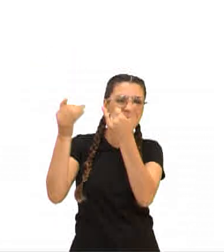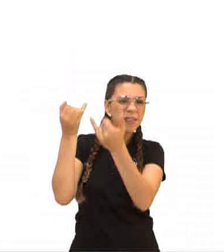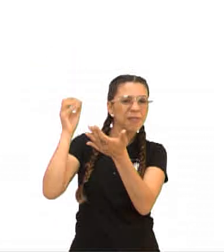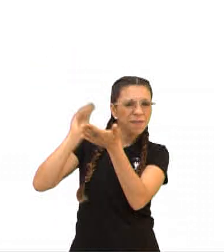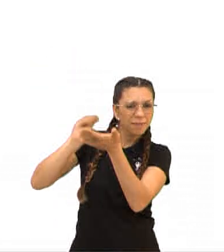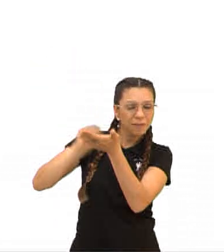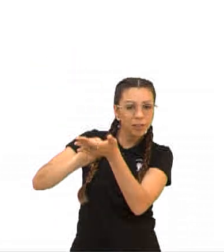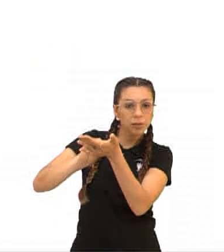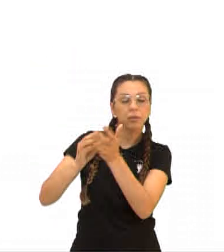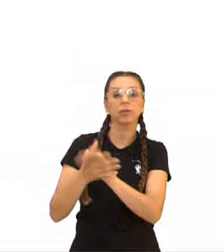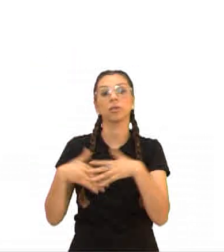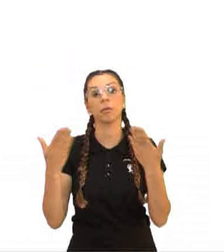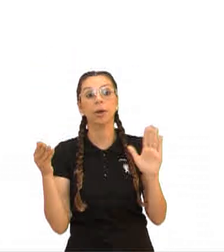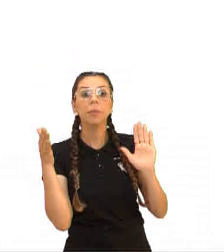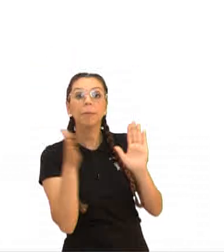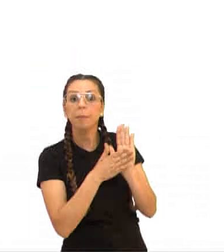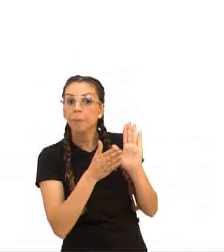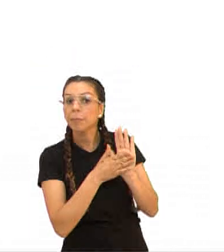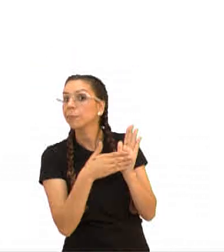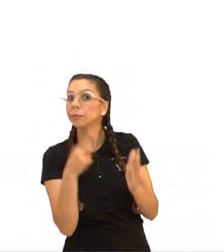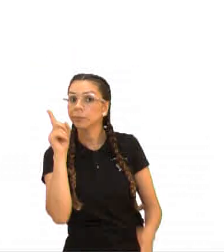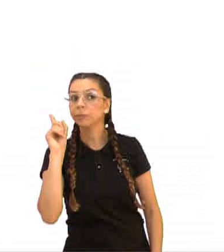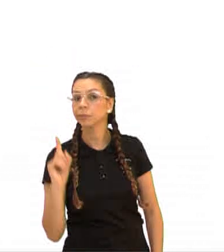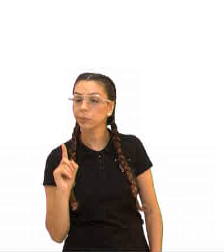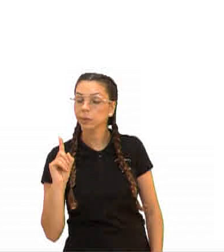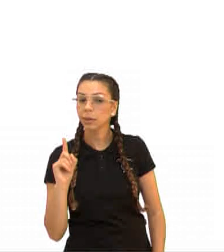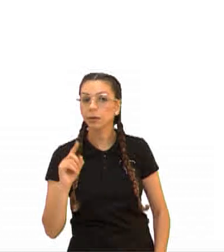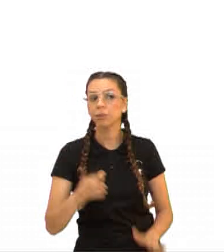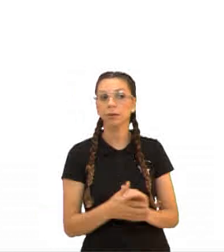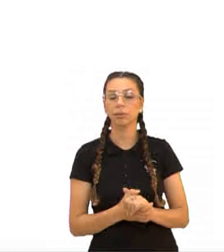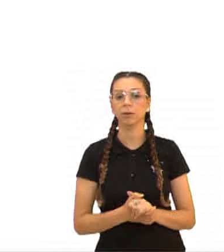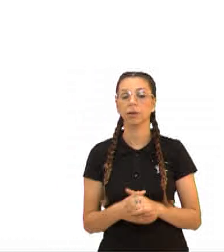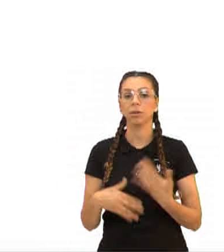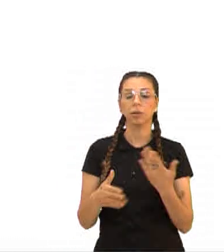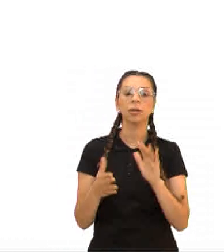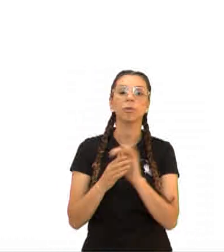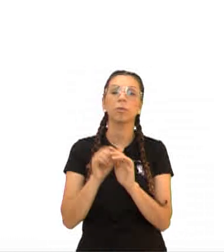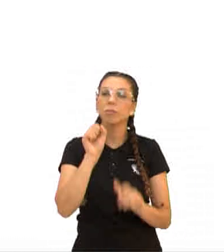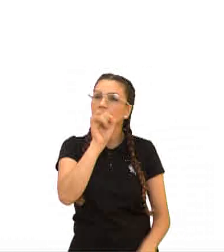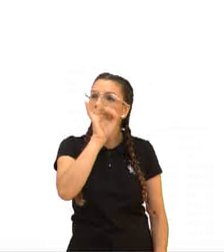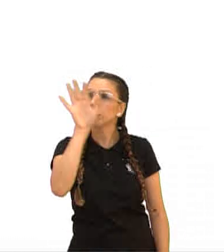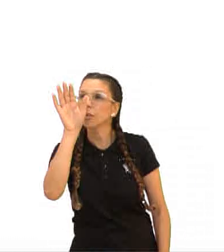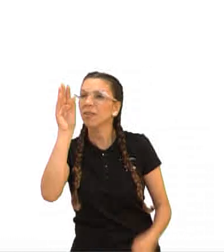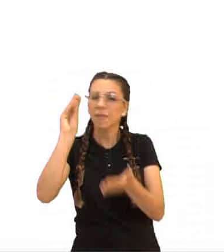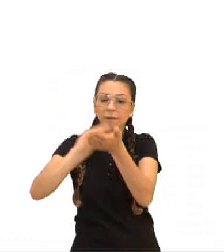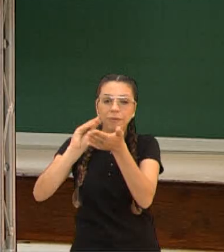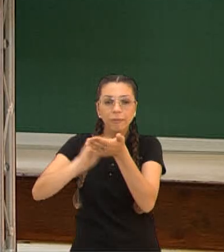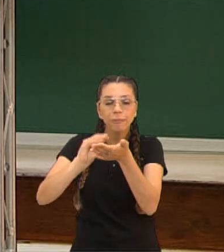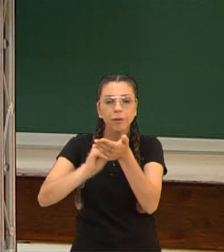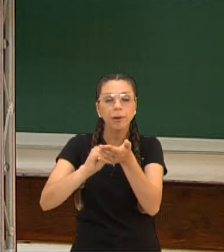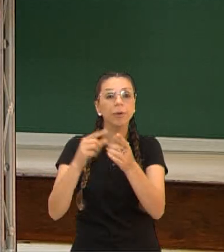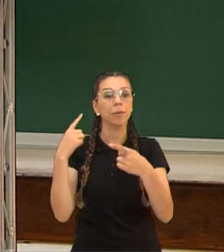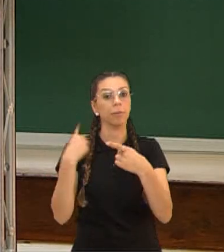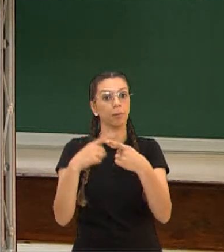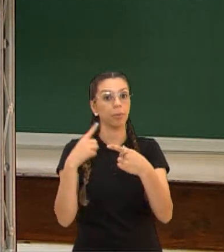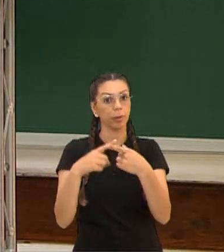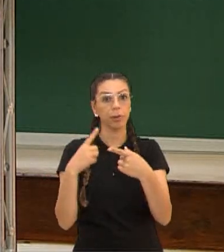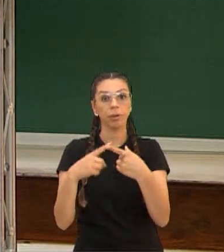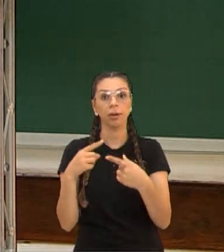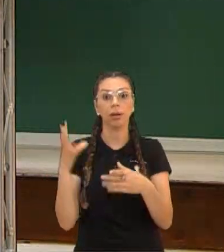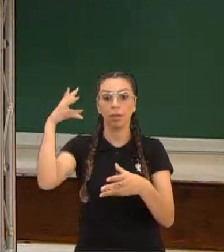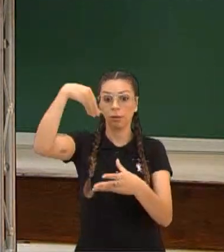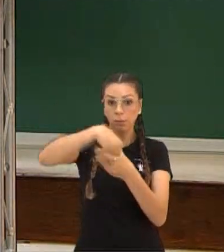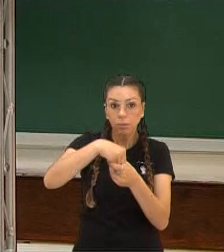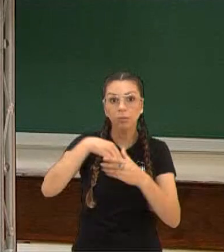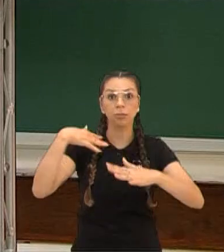característica exclusiva da Berthe Morisot, né? Experimenta o conceito inacabado e inacabado. Foi um dos mais audaciosos do movimento